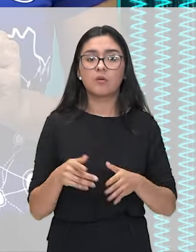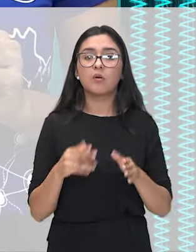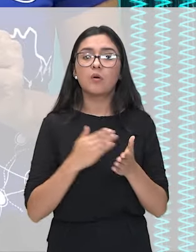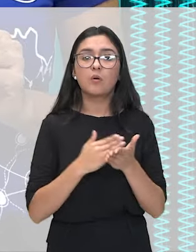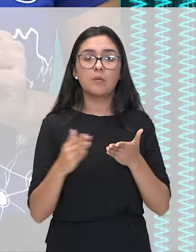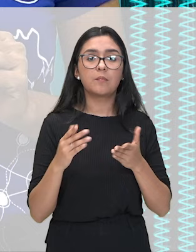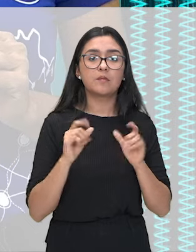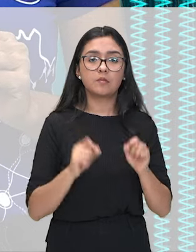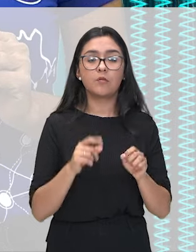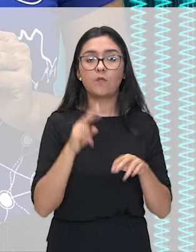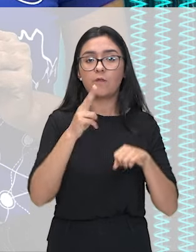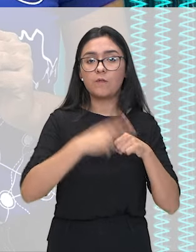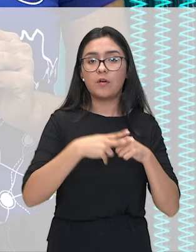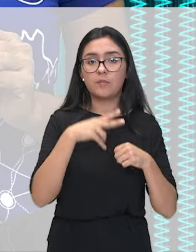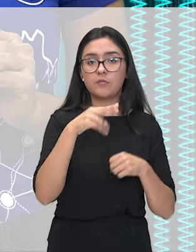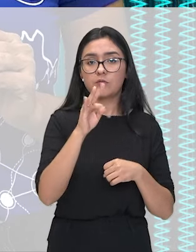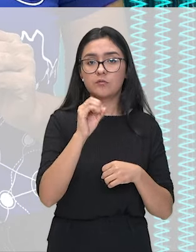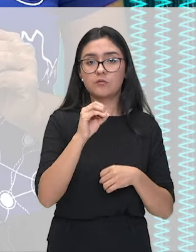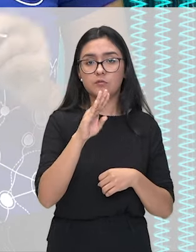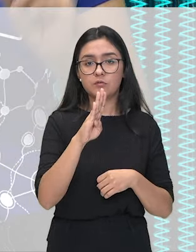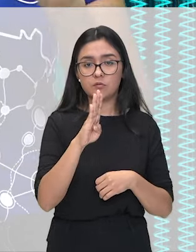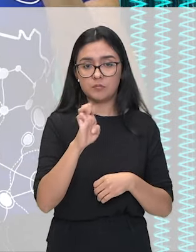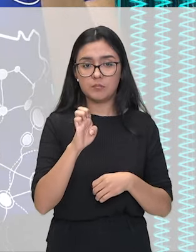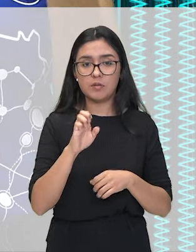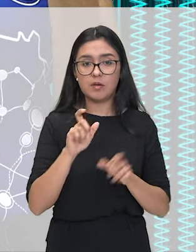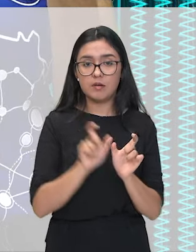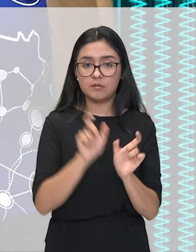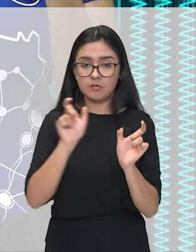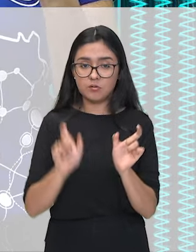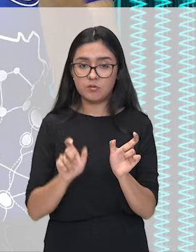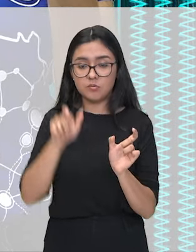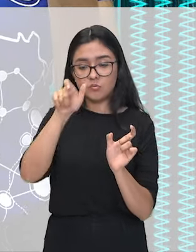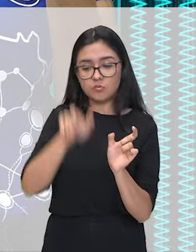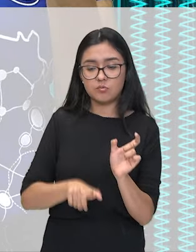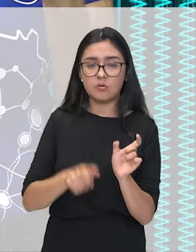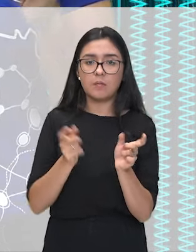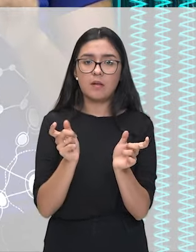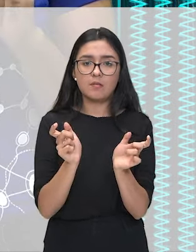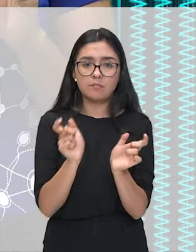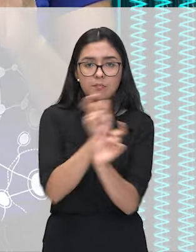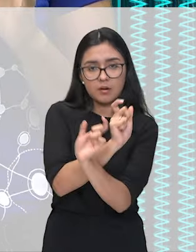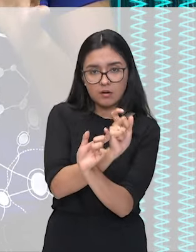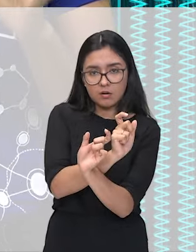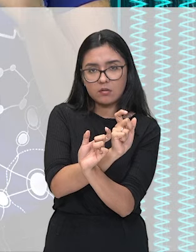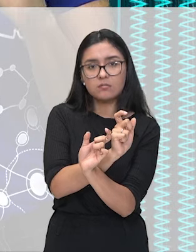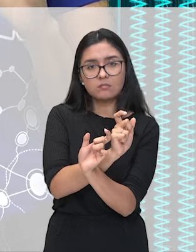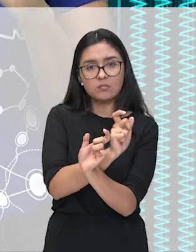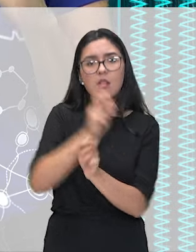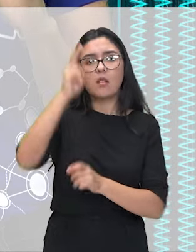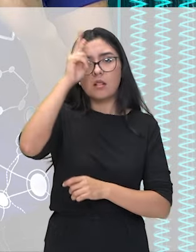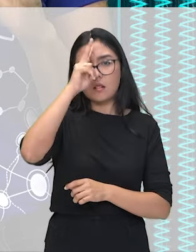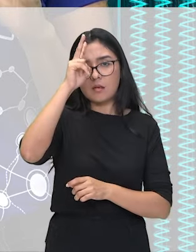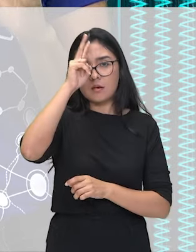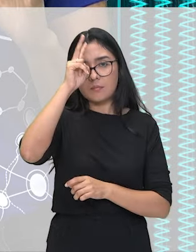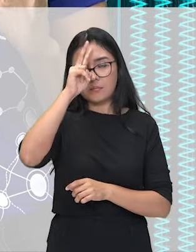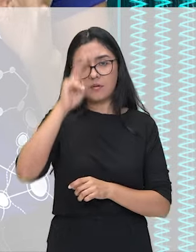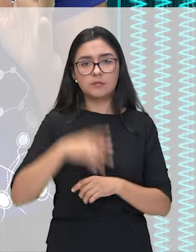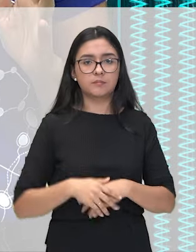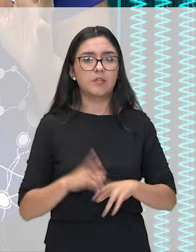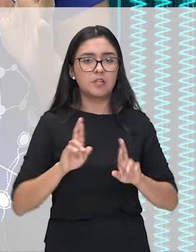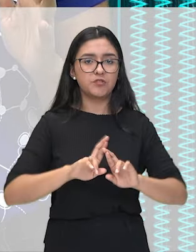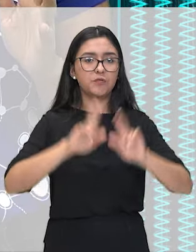verbo to be E aí depois vi o sujeito Então fez uma troca não é só lembrar que ele é diferente da forma